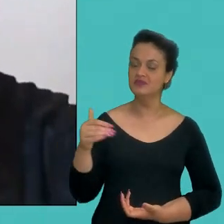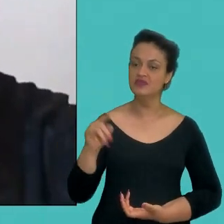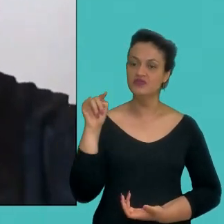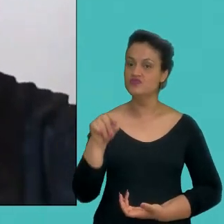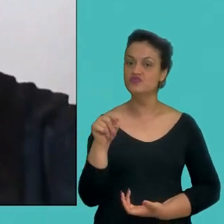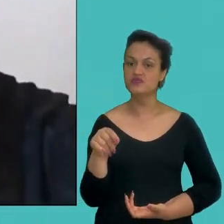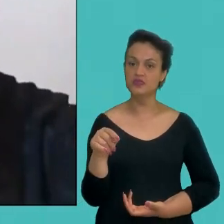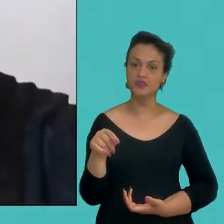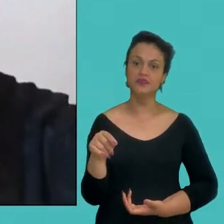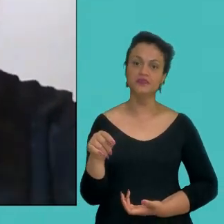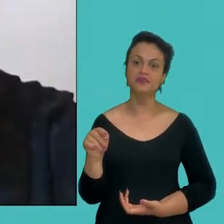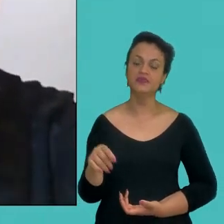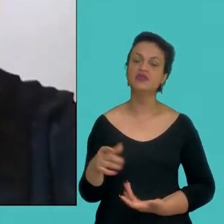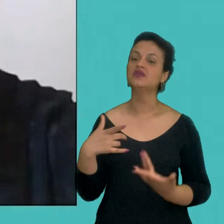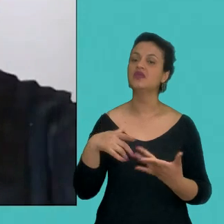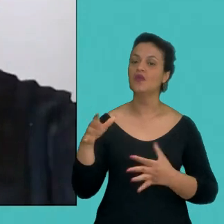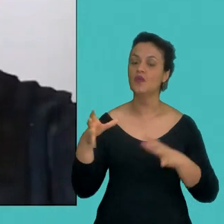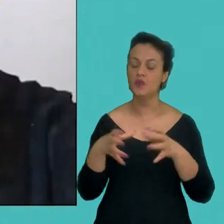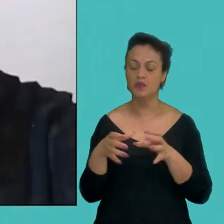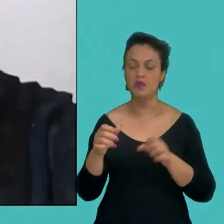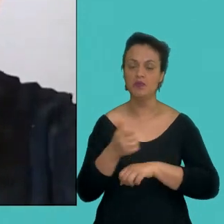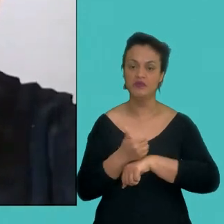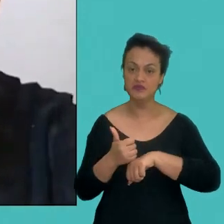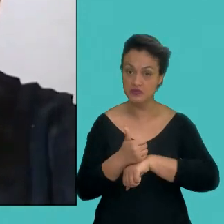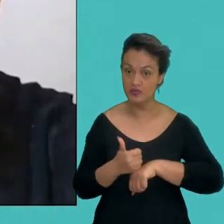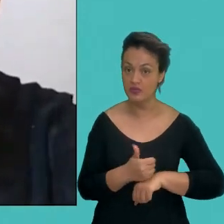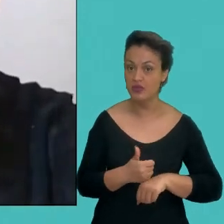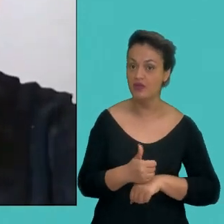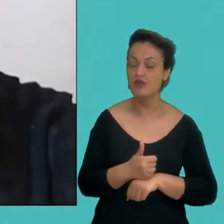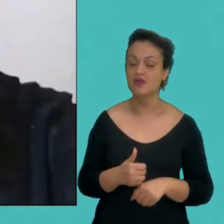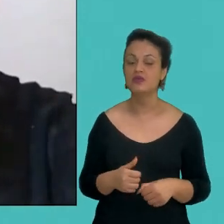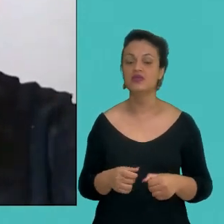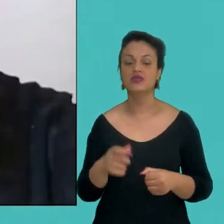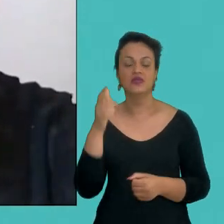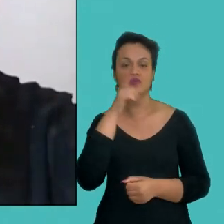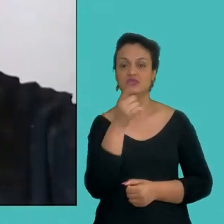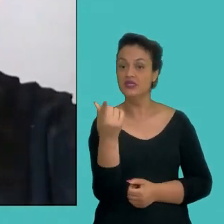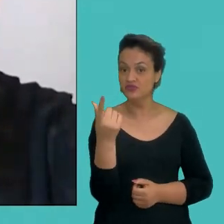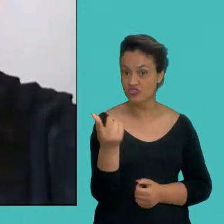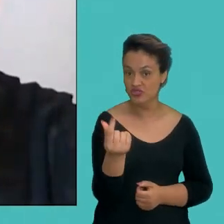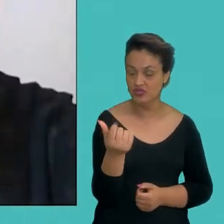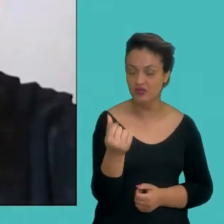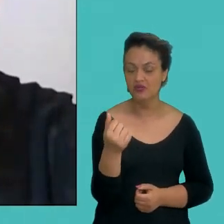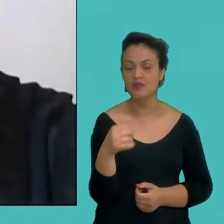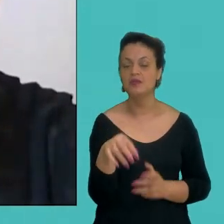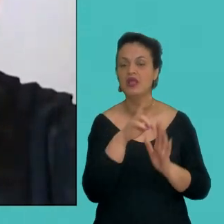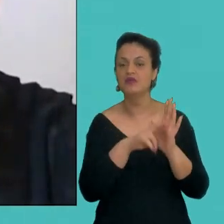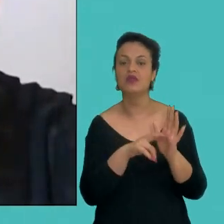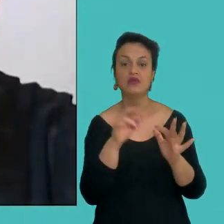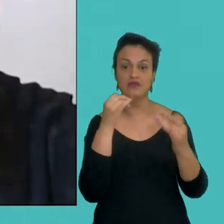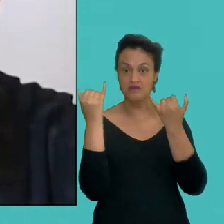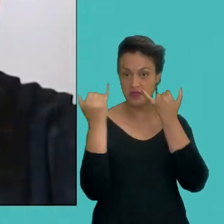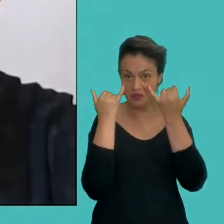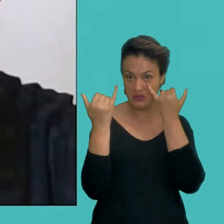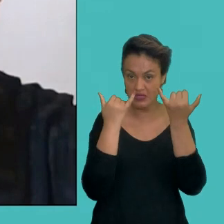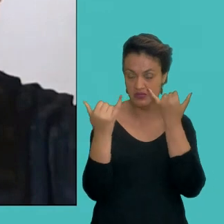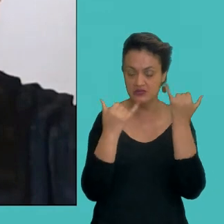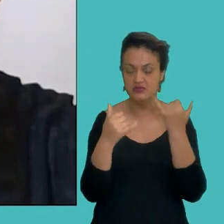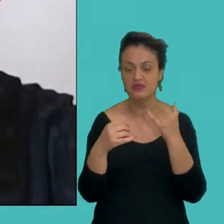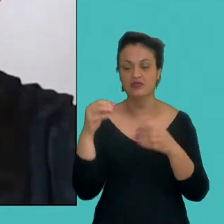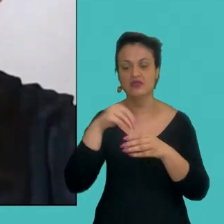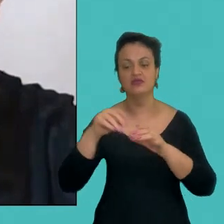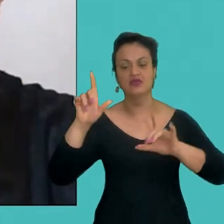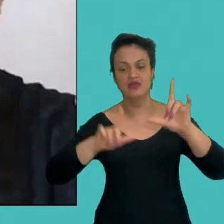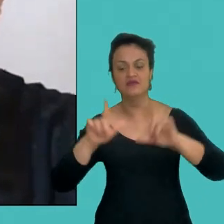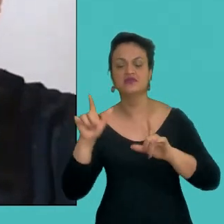que se considera uma organização profissional constituída para ganhar dinheiro através da veiculação de informações,